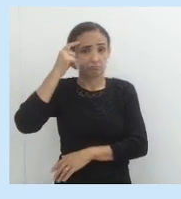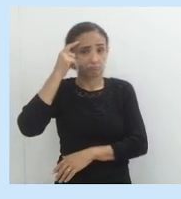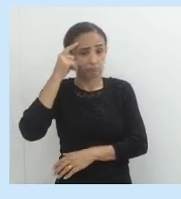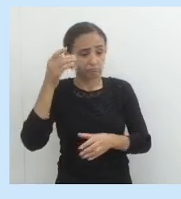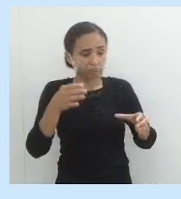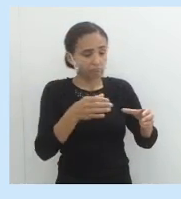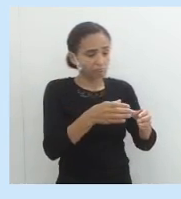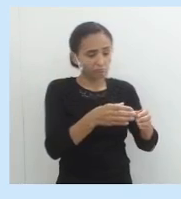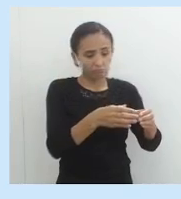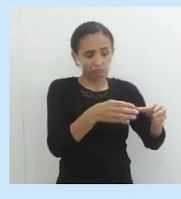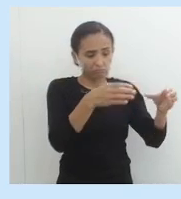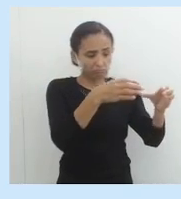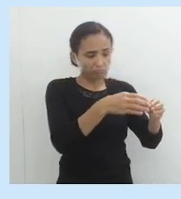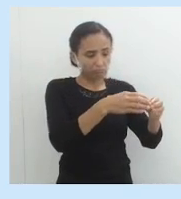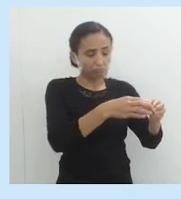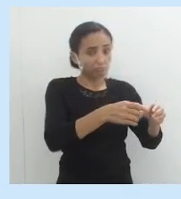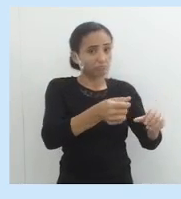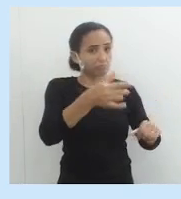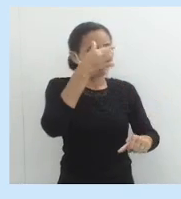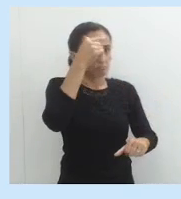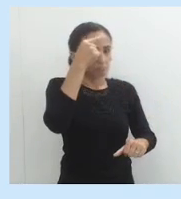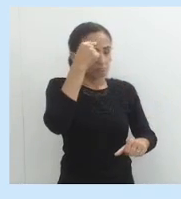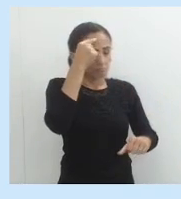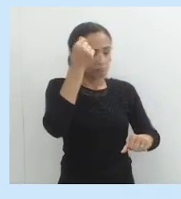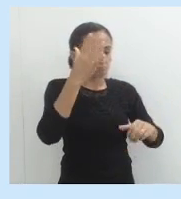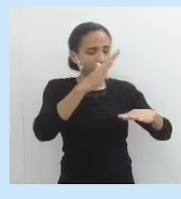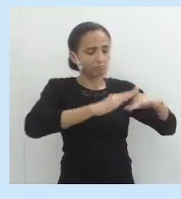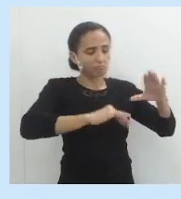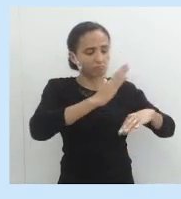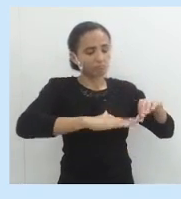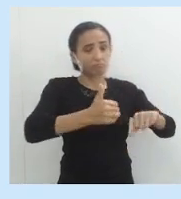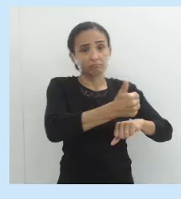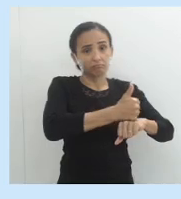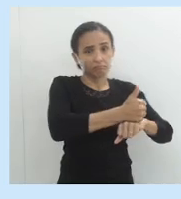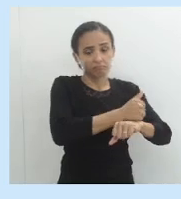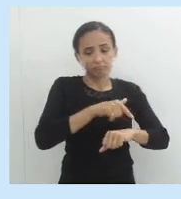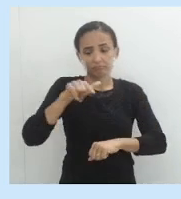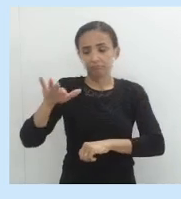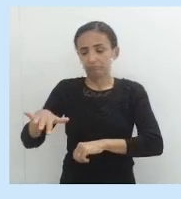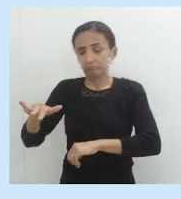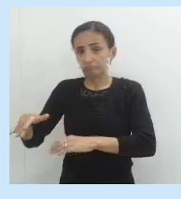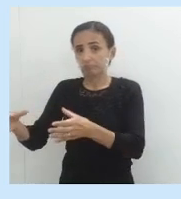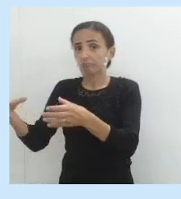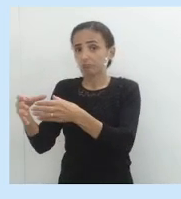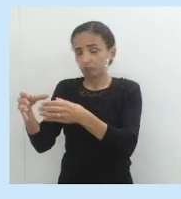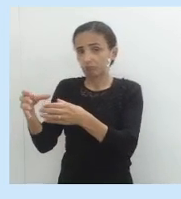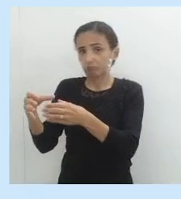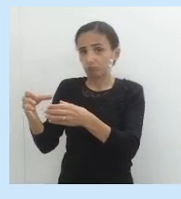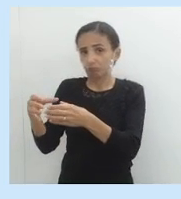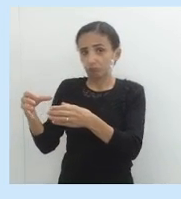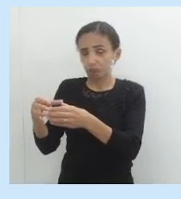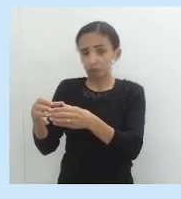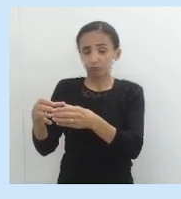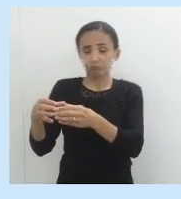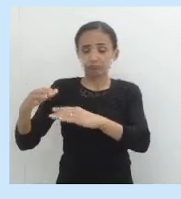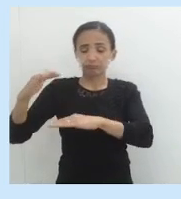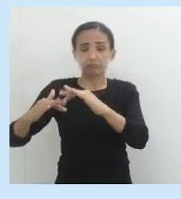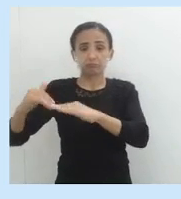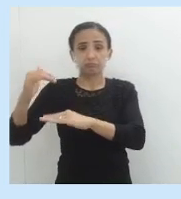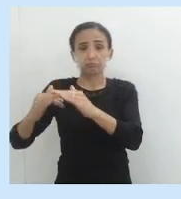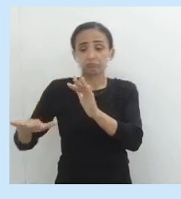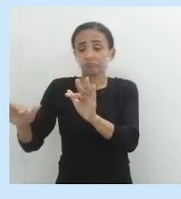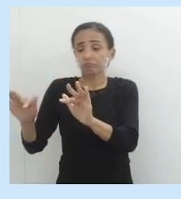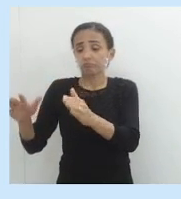né, da arte acadêmica e da arte popular, né, então foi um tempo também que teve